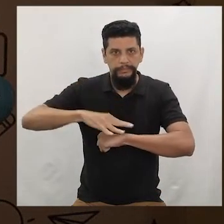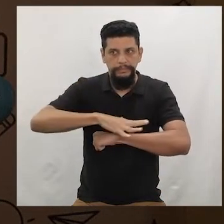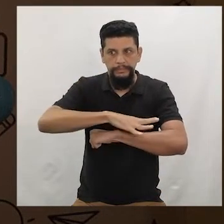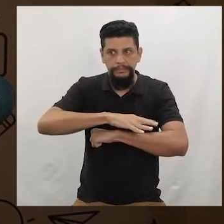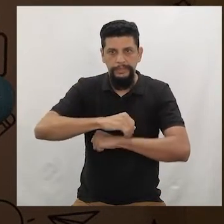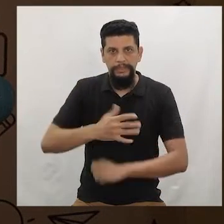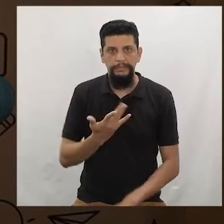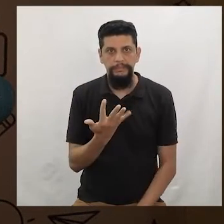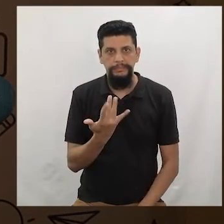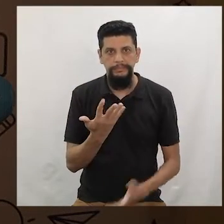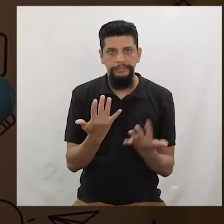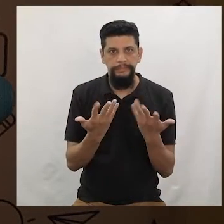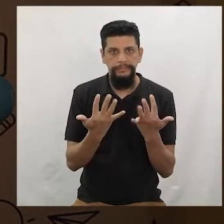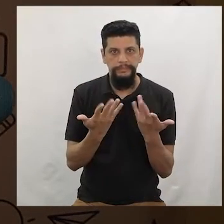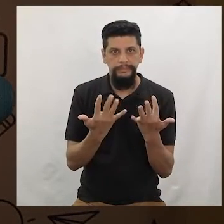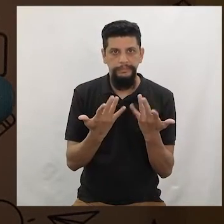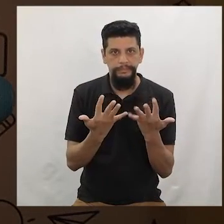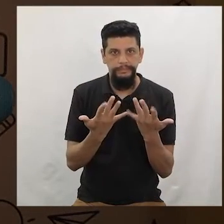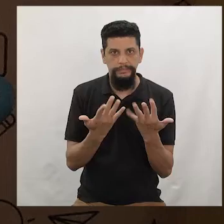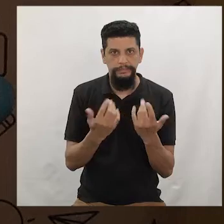com minha mão.